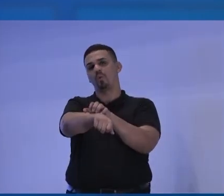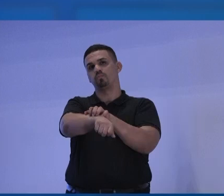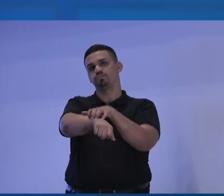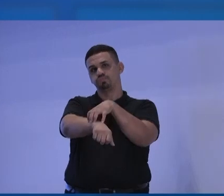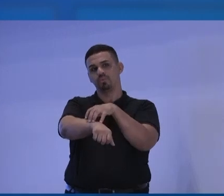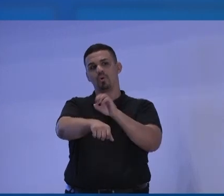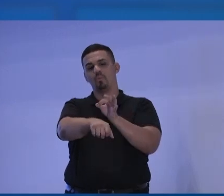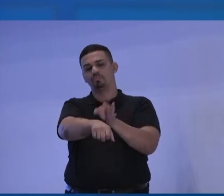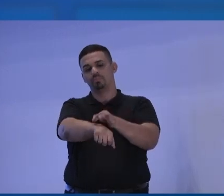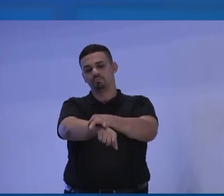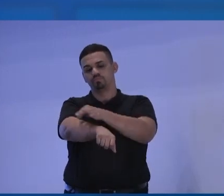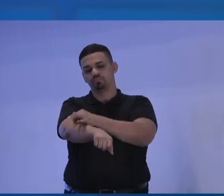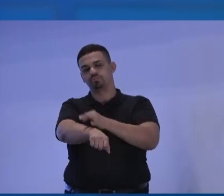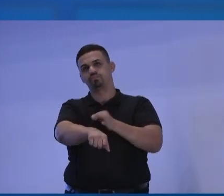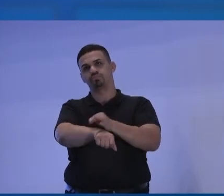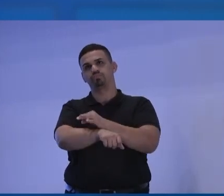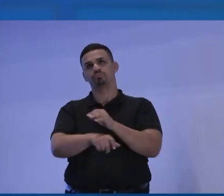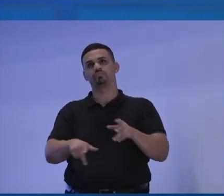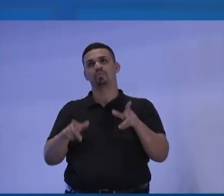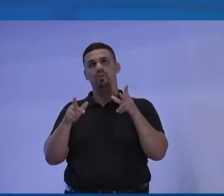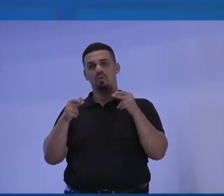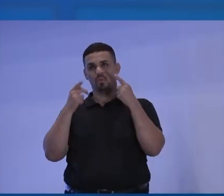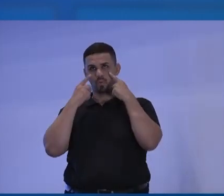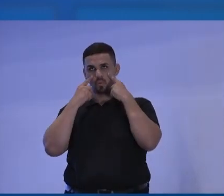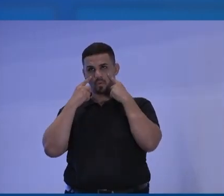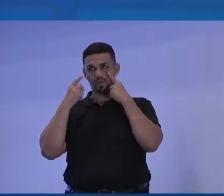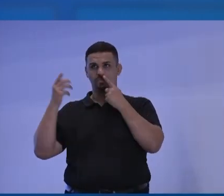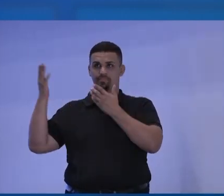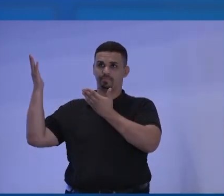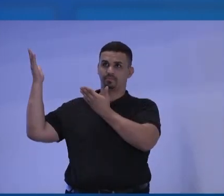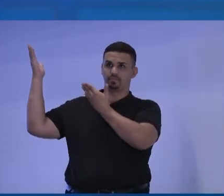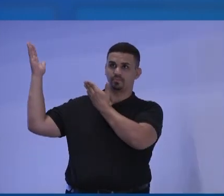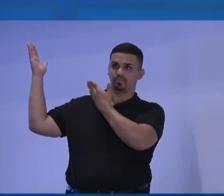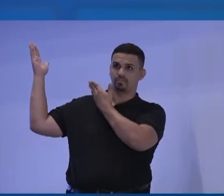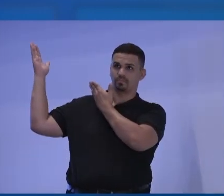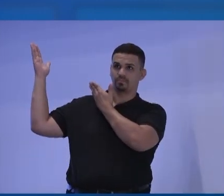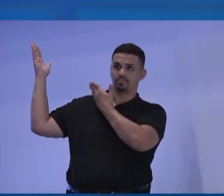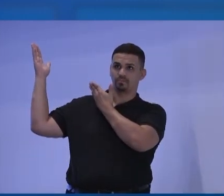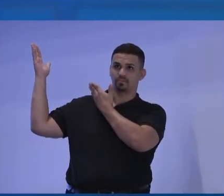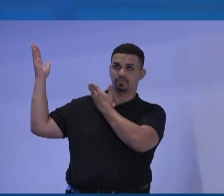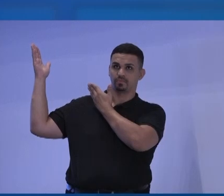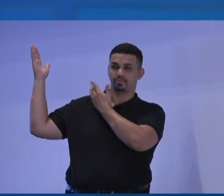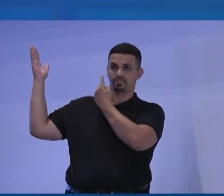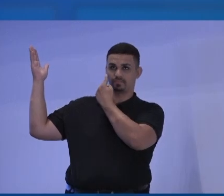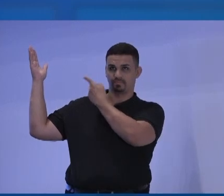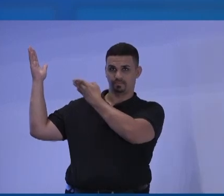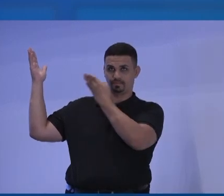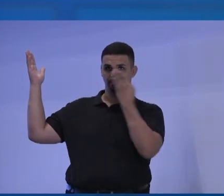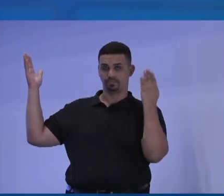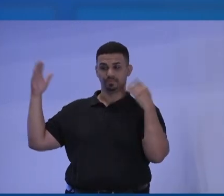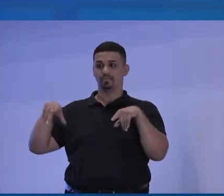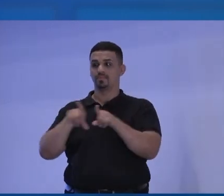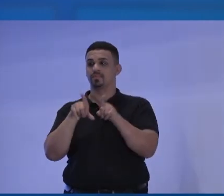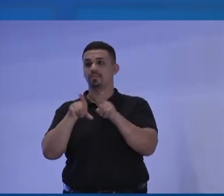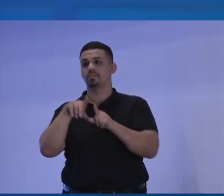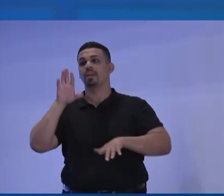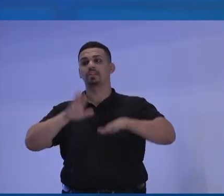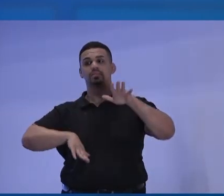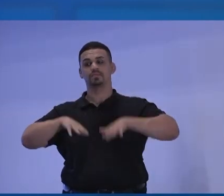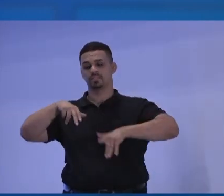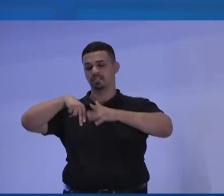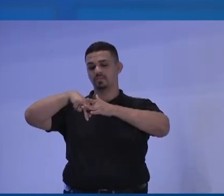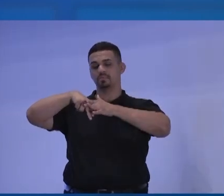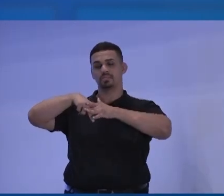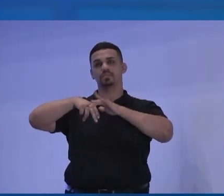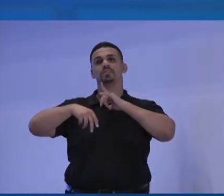áreas fotoexpostas, sejam em mãos, nos pés, no V do decote, e por vezes esses pacientes apresentam